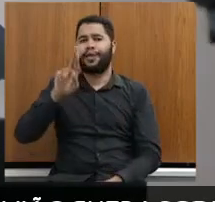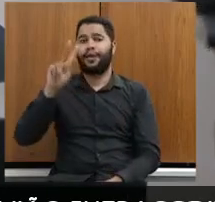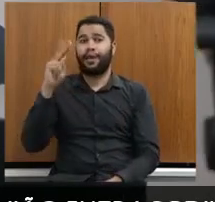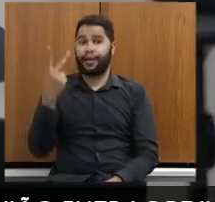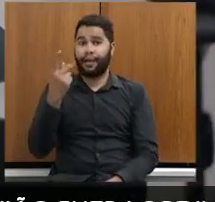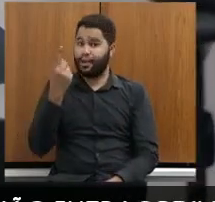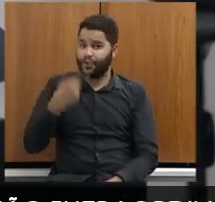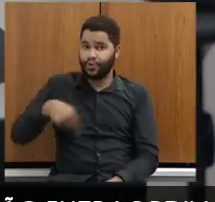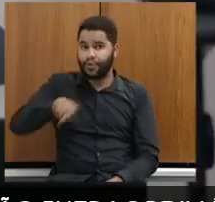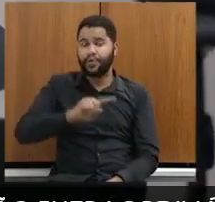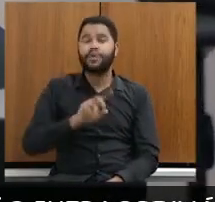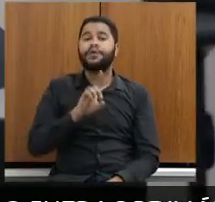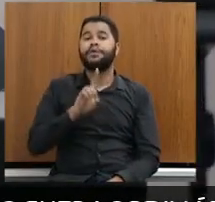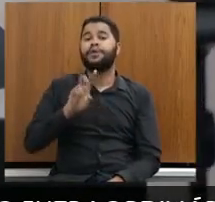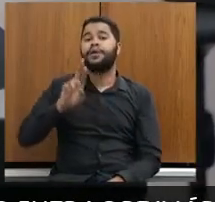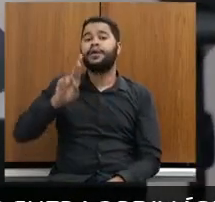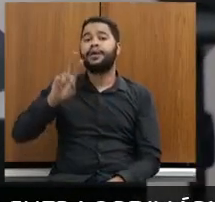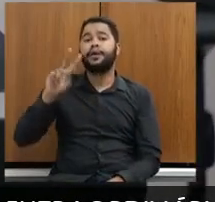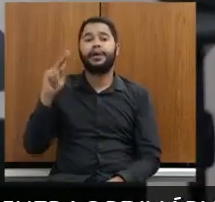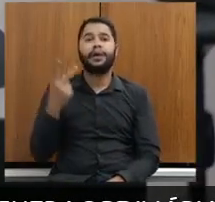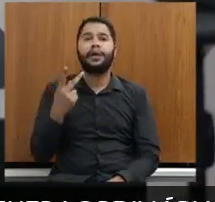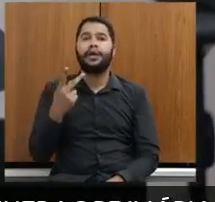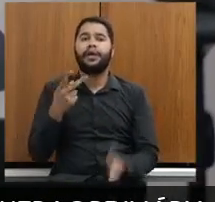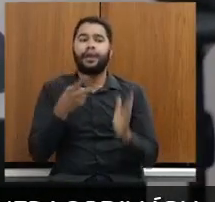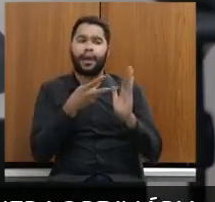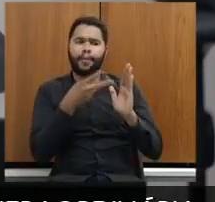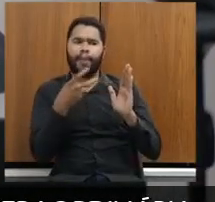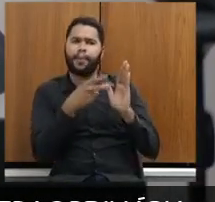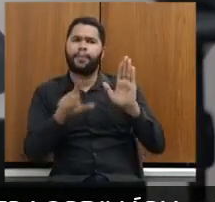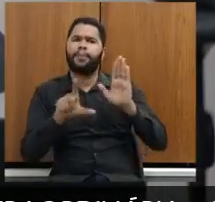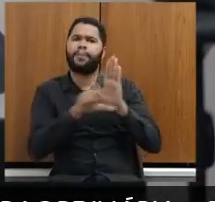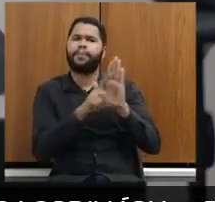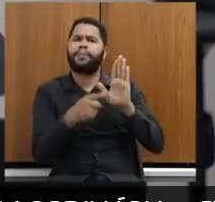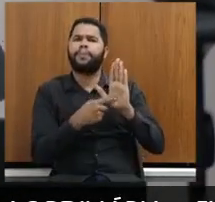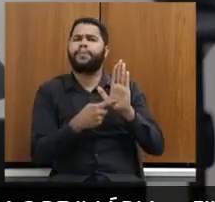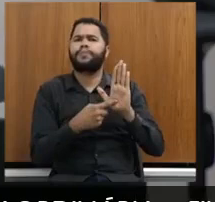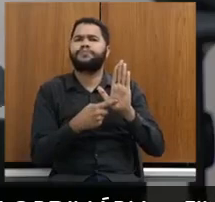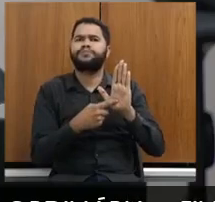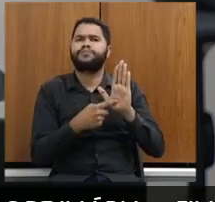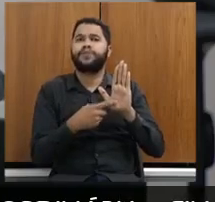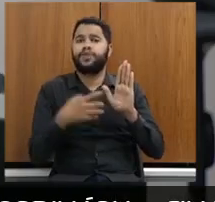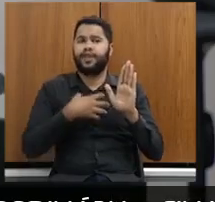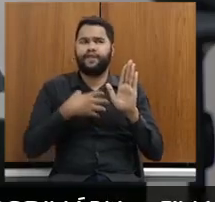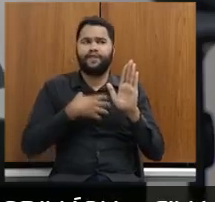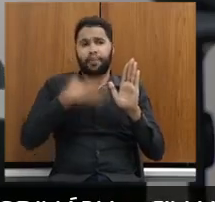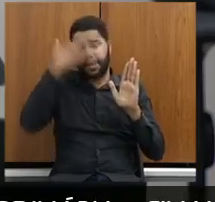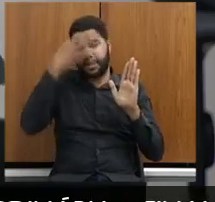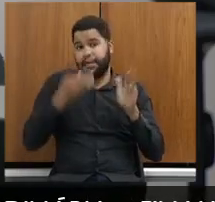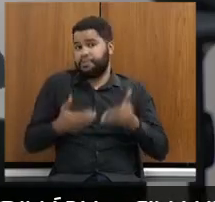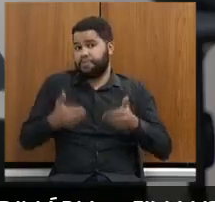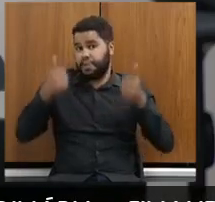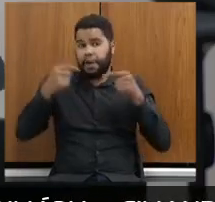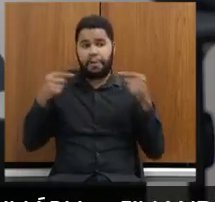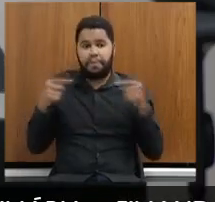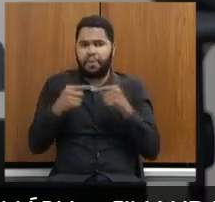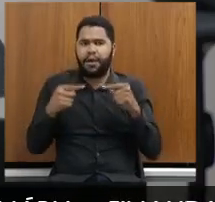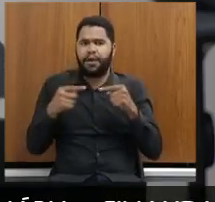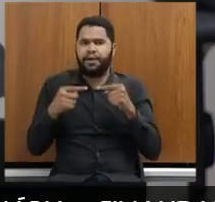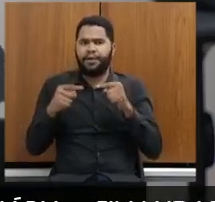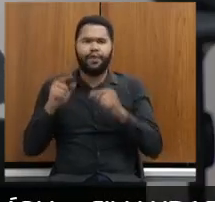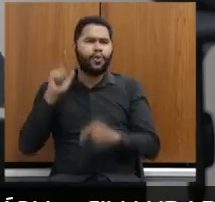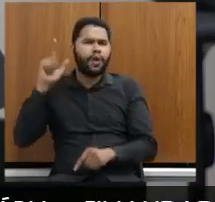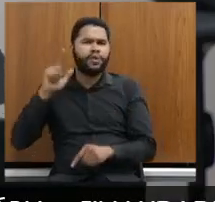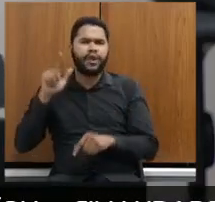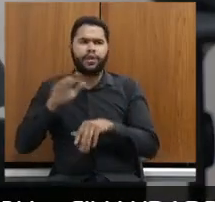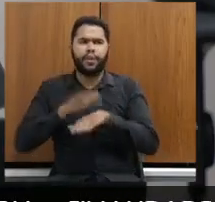tem hora que eu de RH Nossa que quer interpretar a lei e da forma que ele entende melhor e não do que o